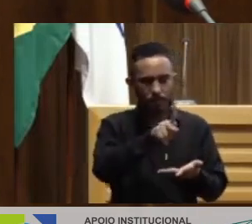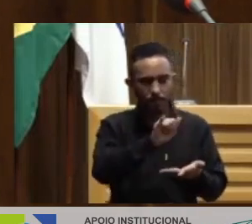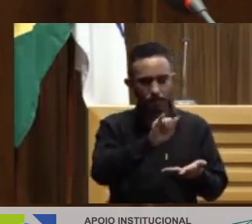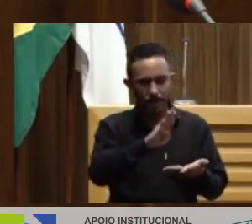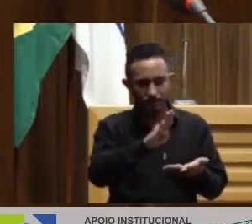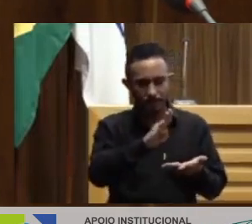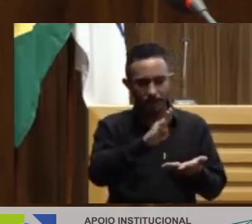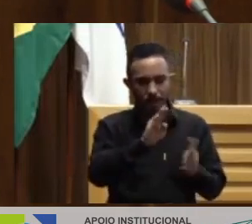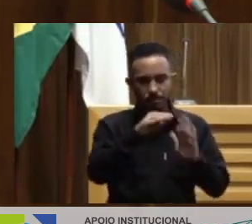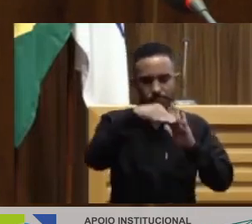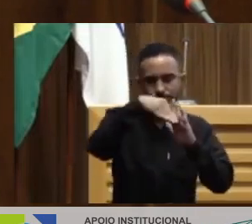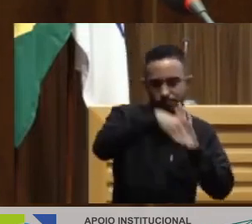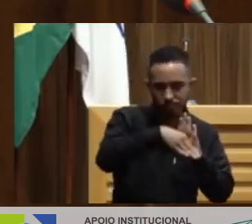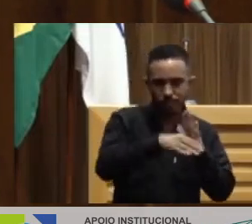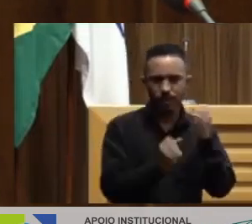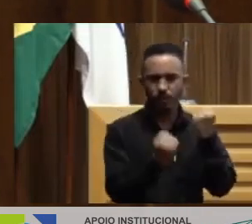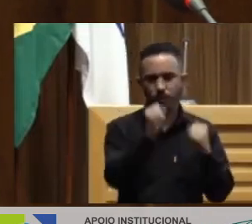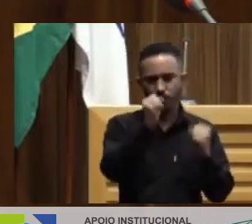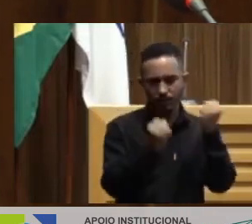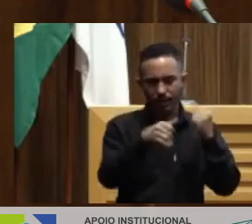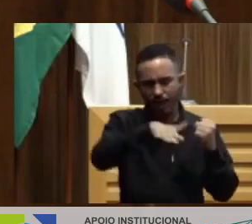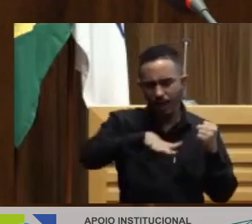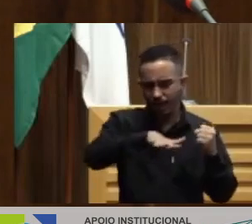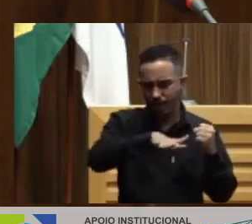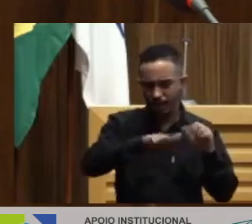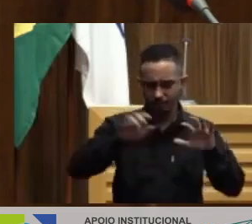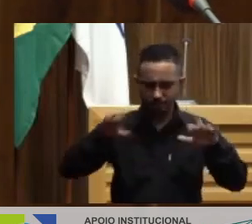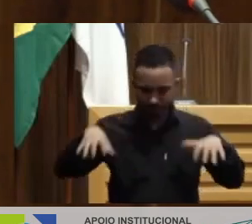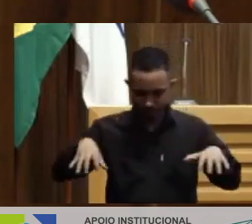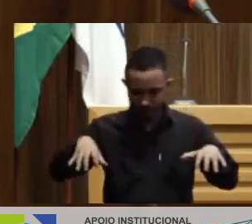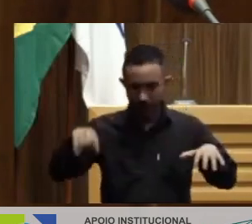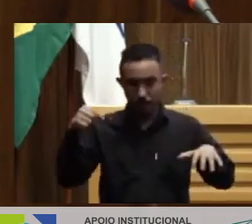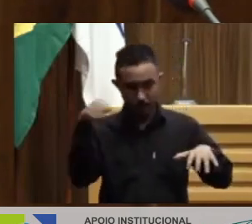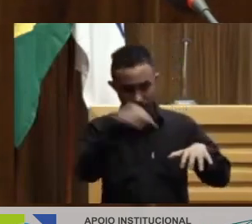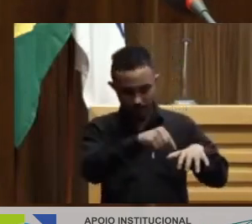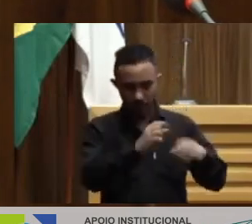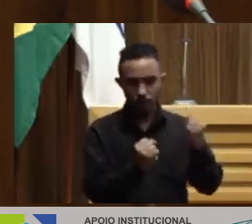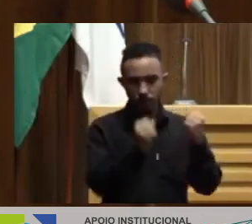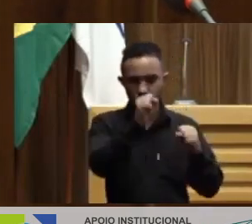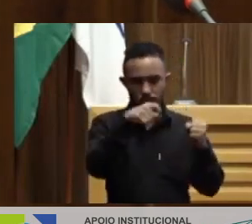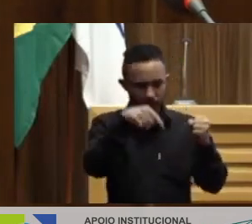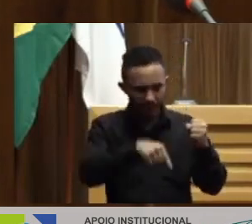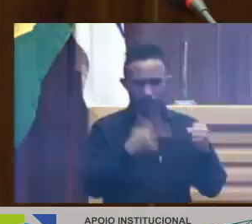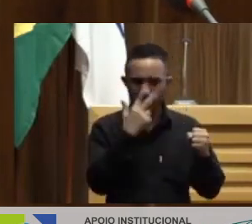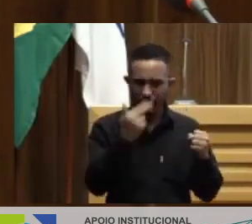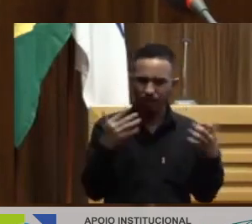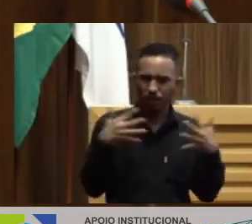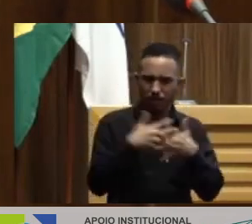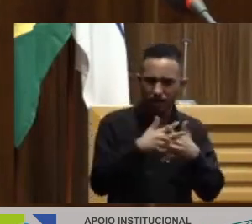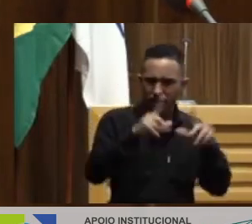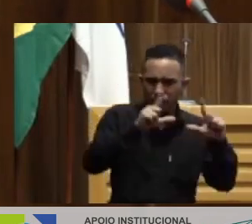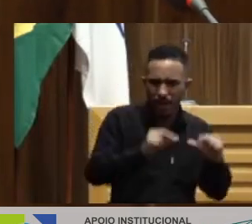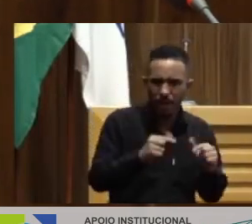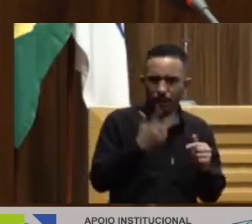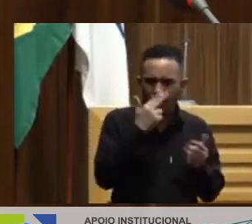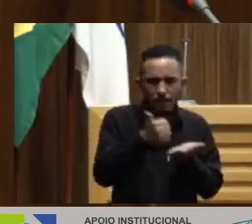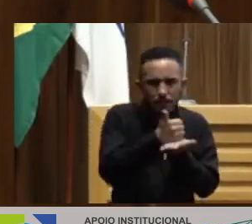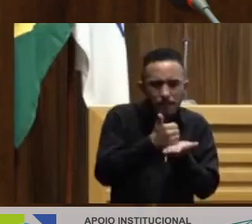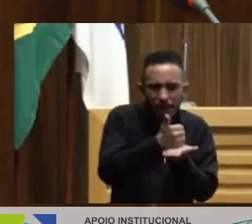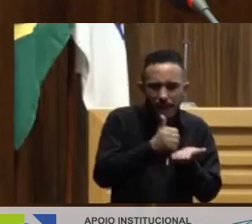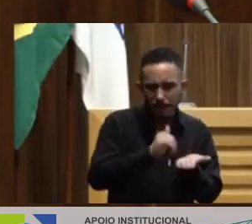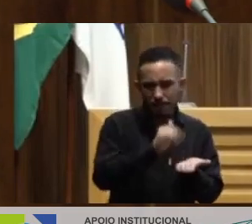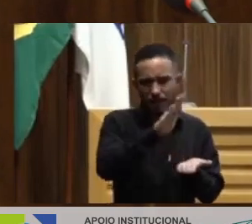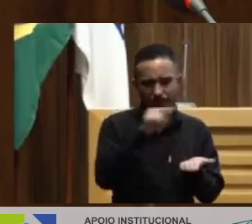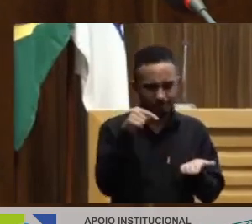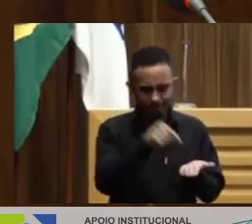densidade da indústria. E também a indústria nossa se tornou menos complexa, mais primária, mais básica.